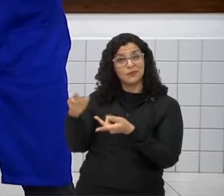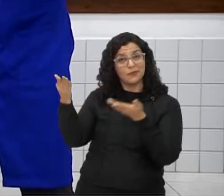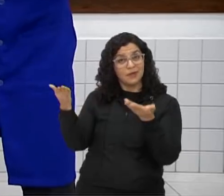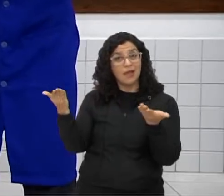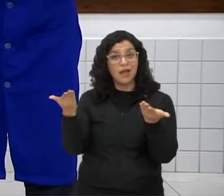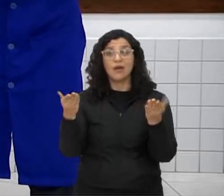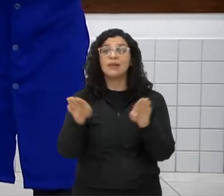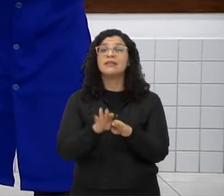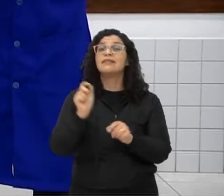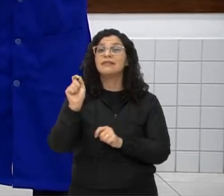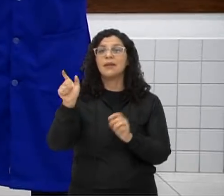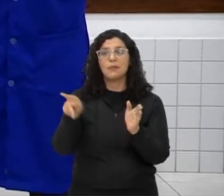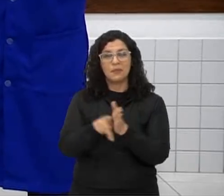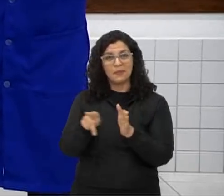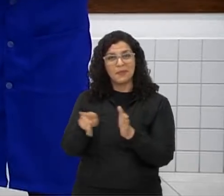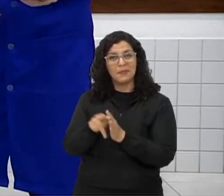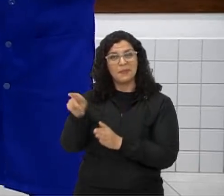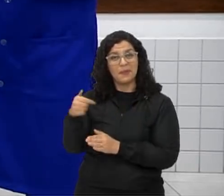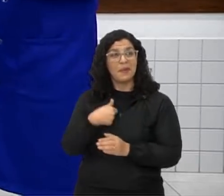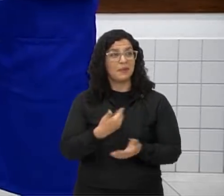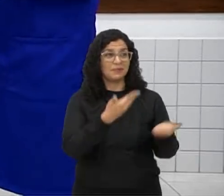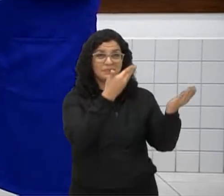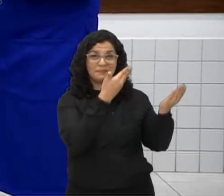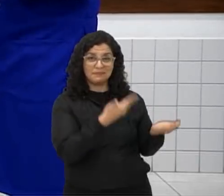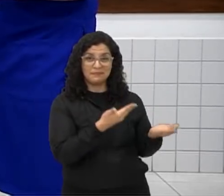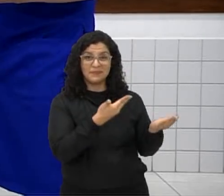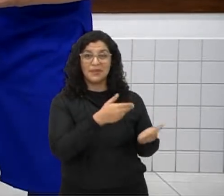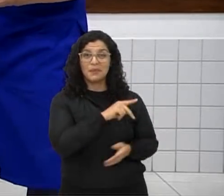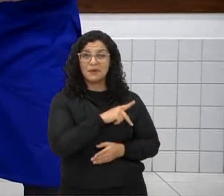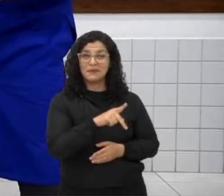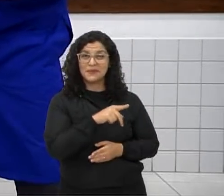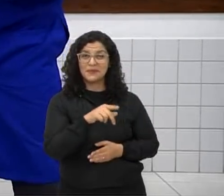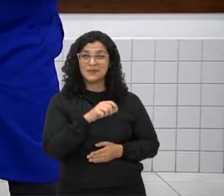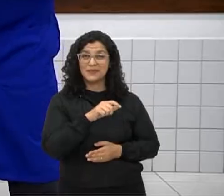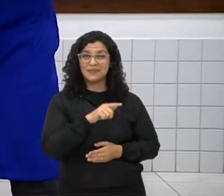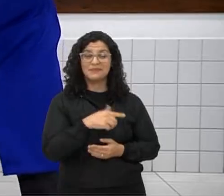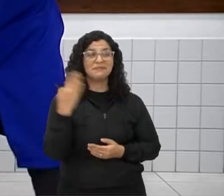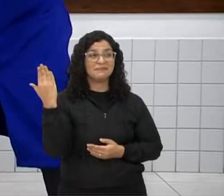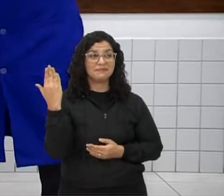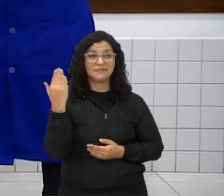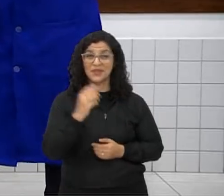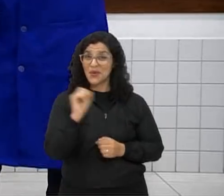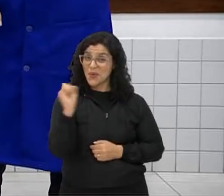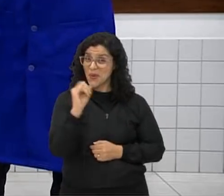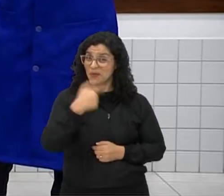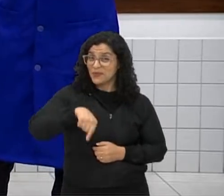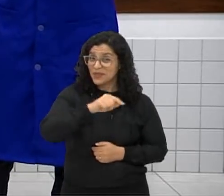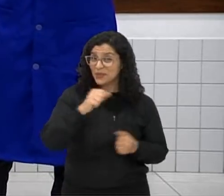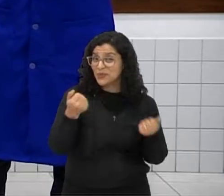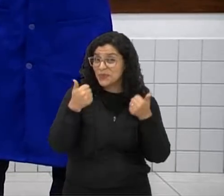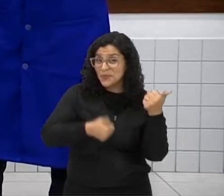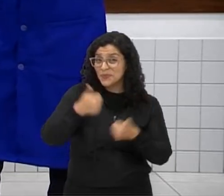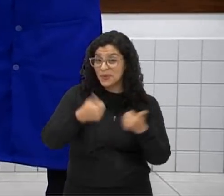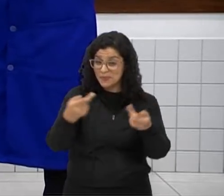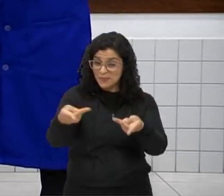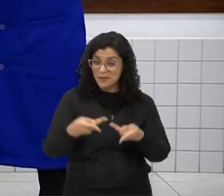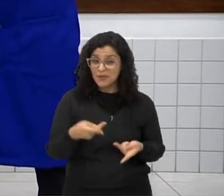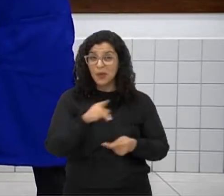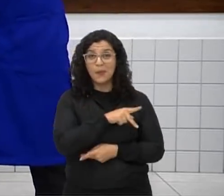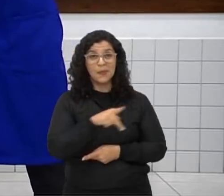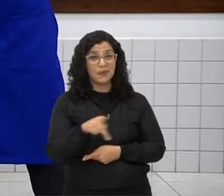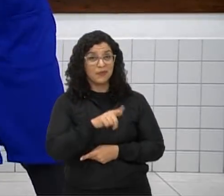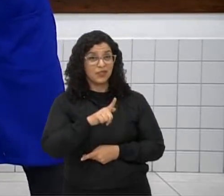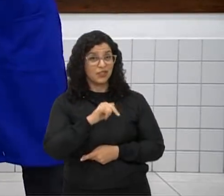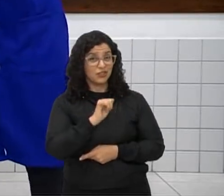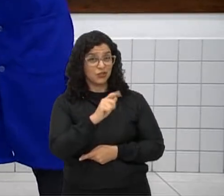um grande amigo meu que vai participar comigo, professor... E aí galera, senhoras e senhores, bem-vindos! Eu sou o